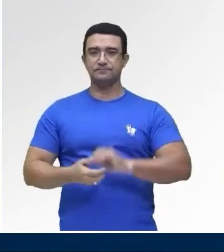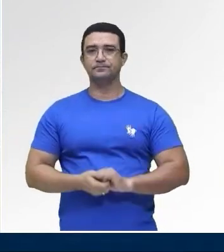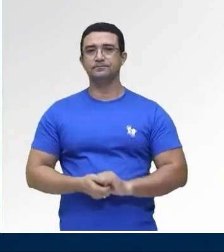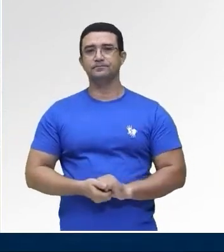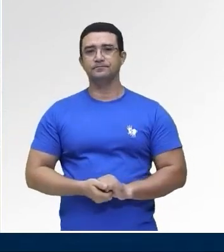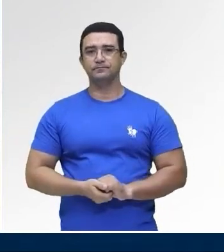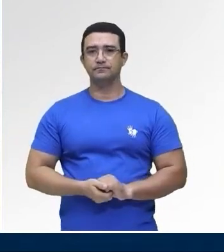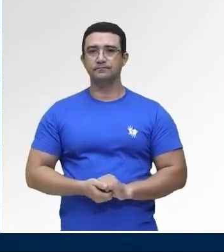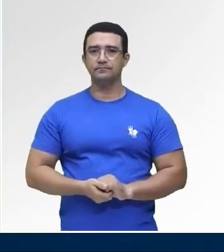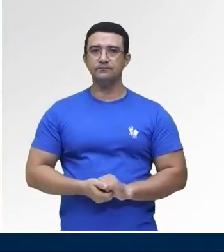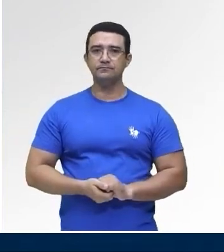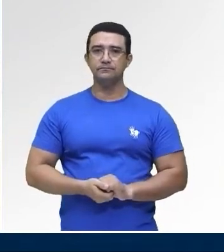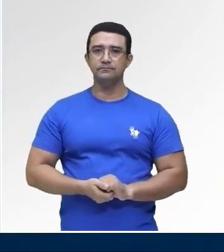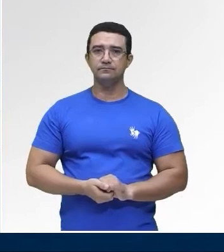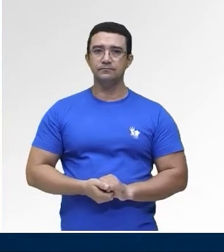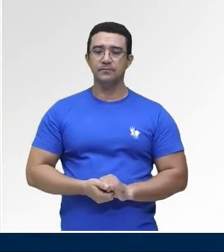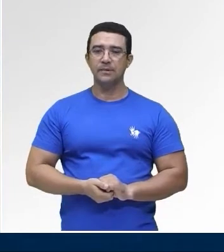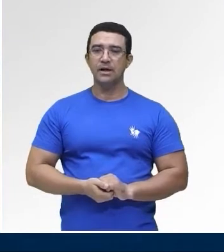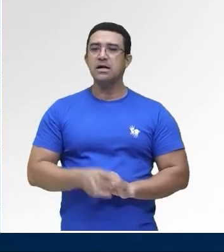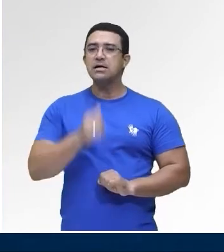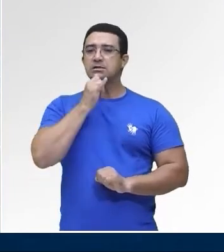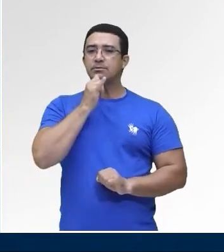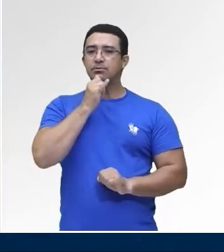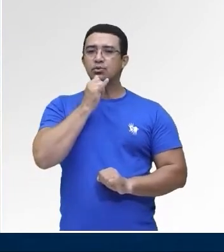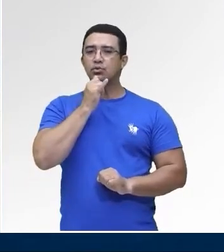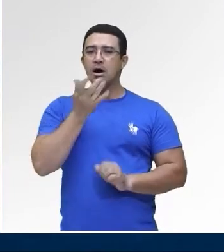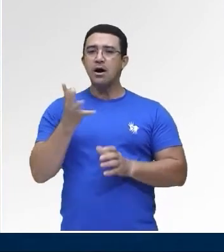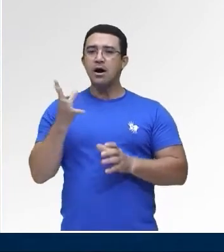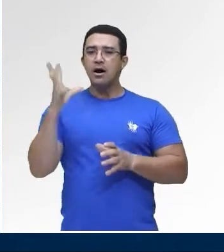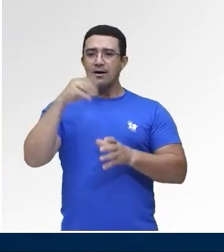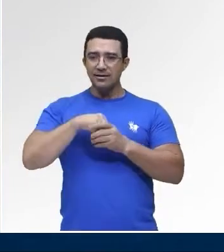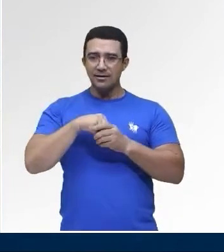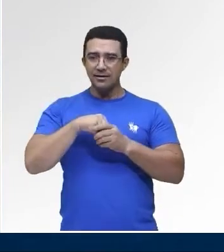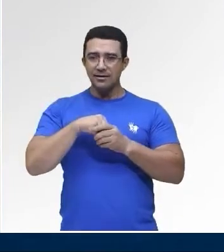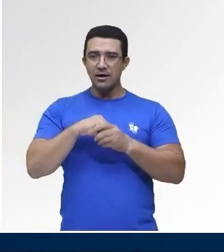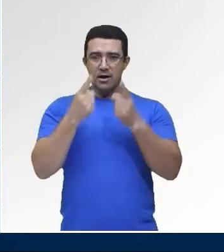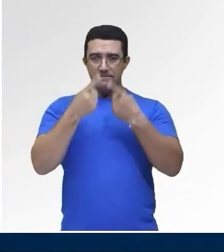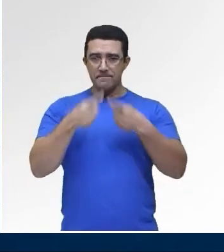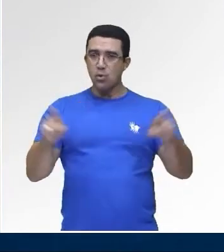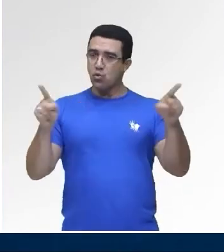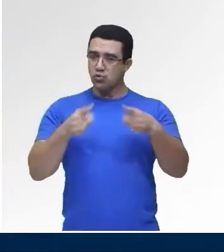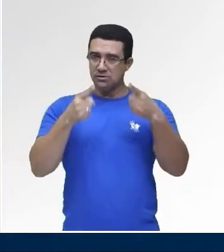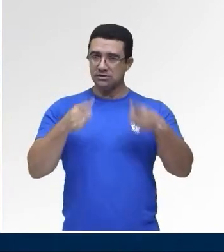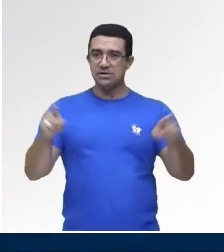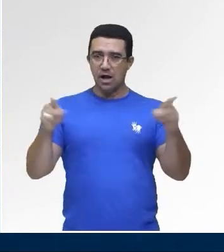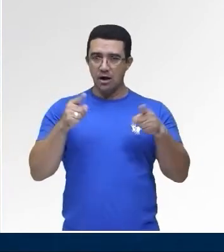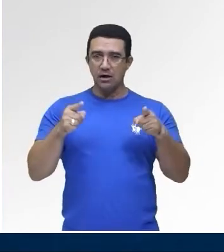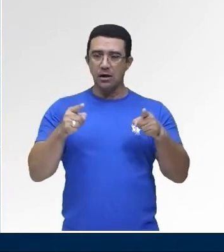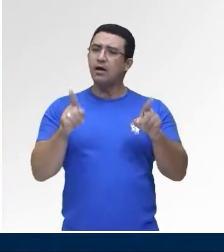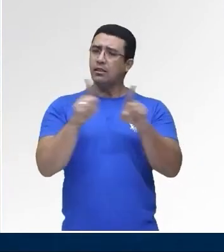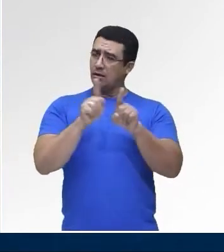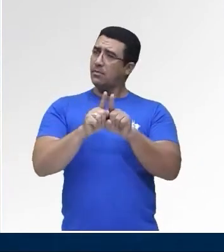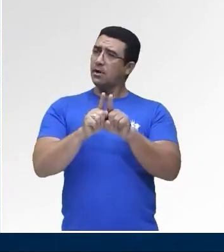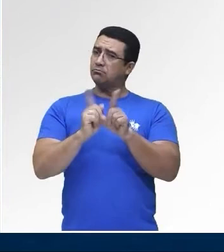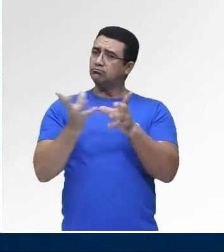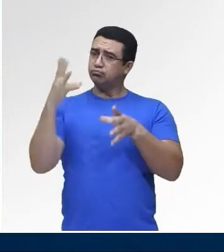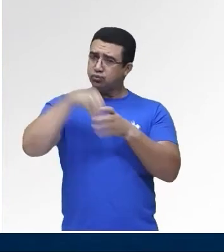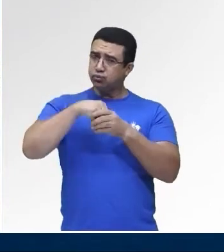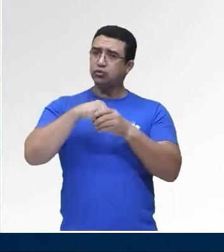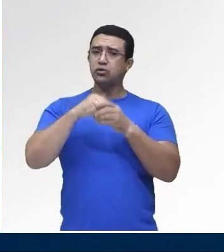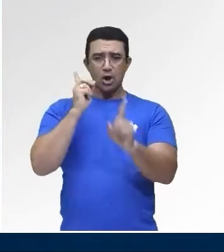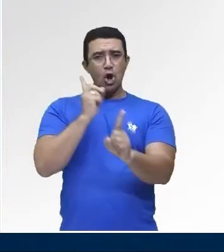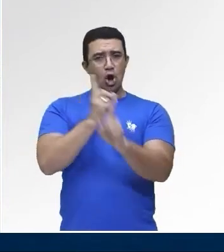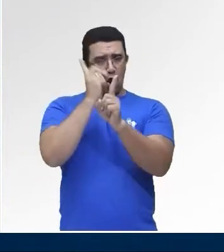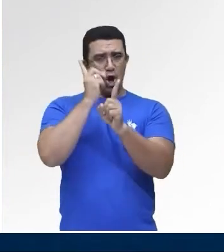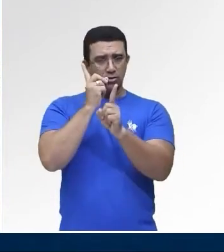Na questão da música, a música também, nós vamos encontrar poesia, tá? Por quê? Porque